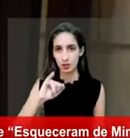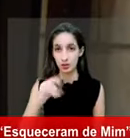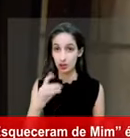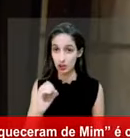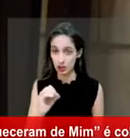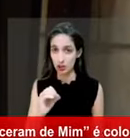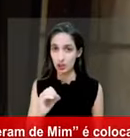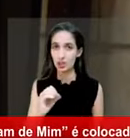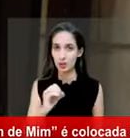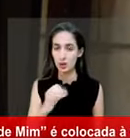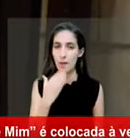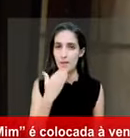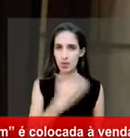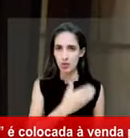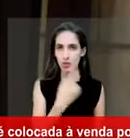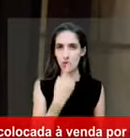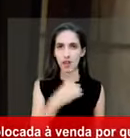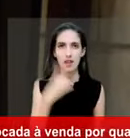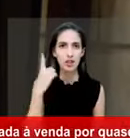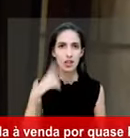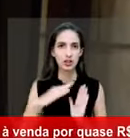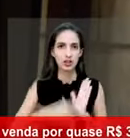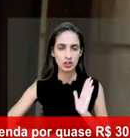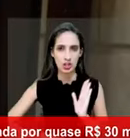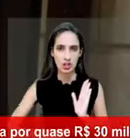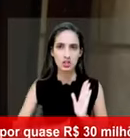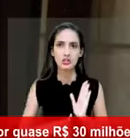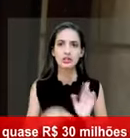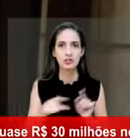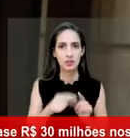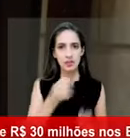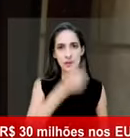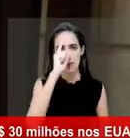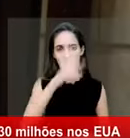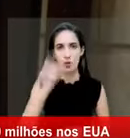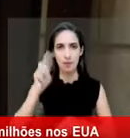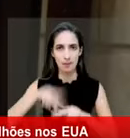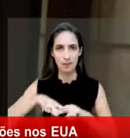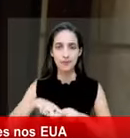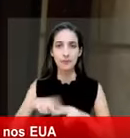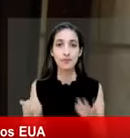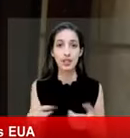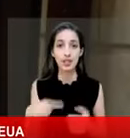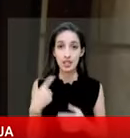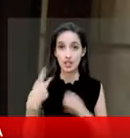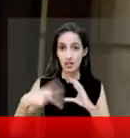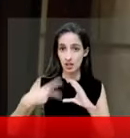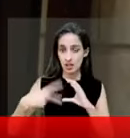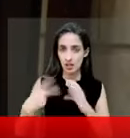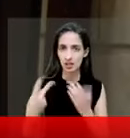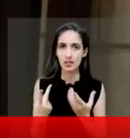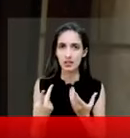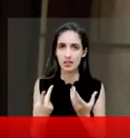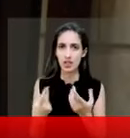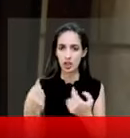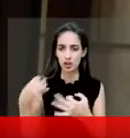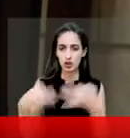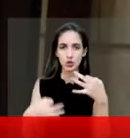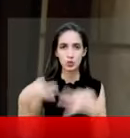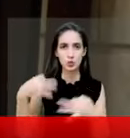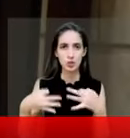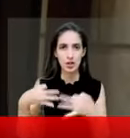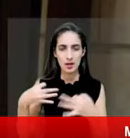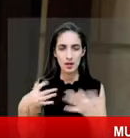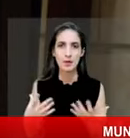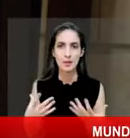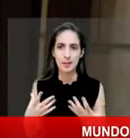mandato, e não cabe à Câmara Municipal fazer o julgamento sobre o aspecto do processo de Chiquinho